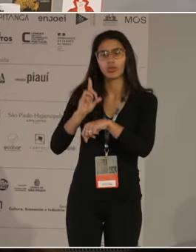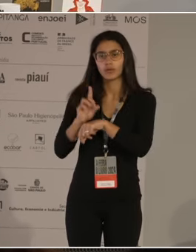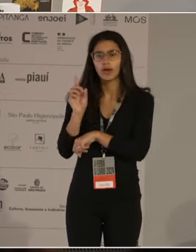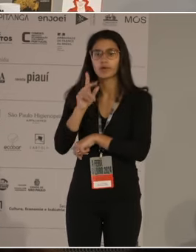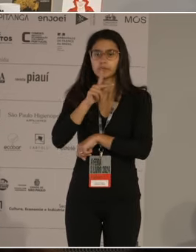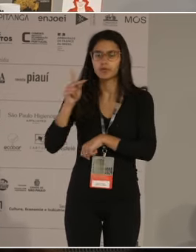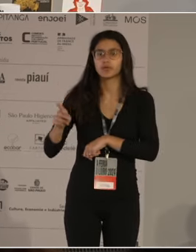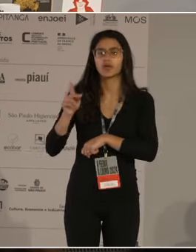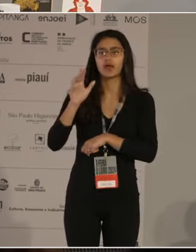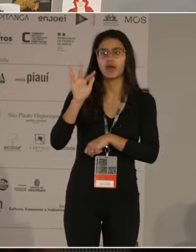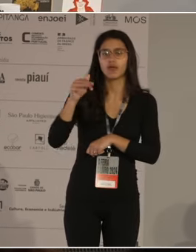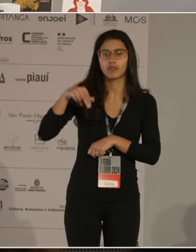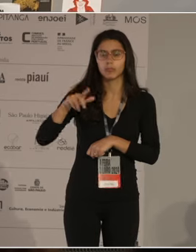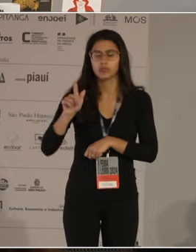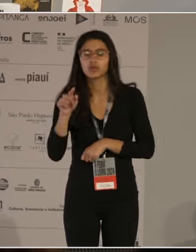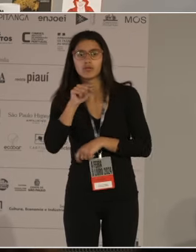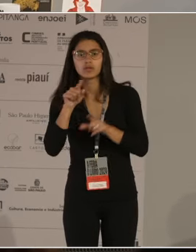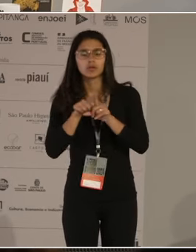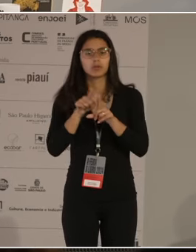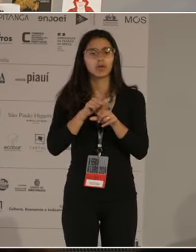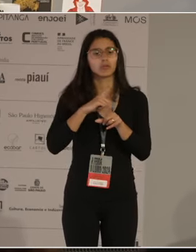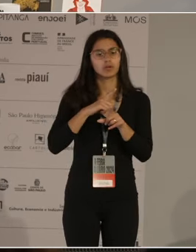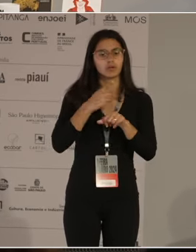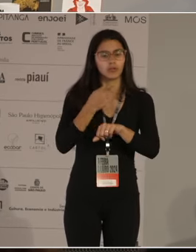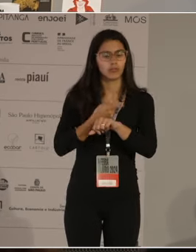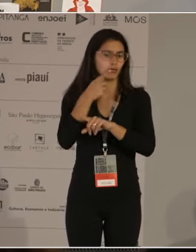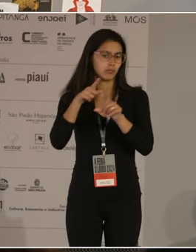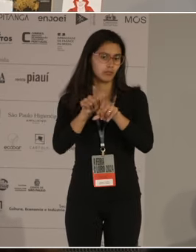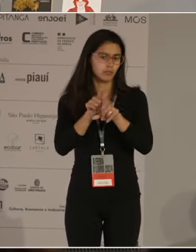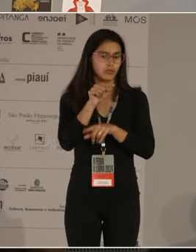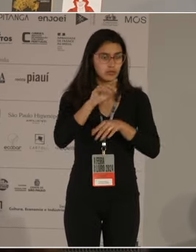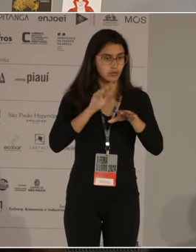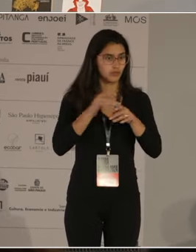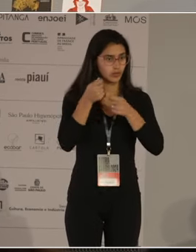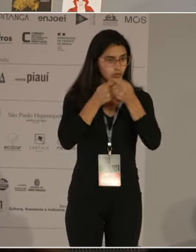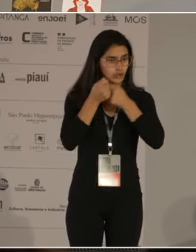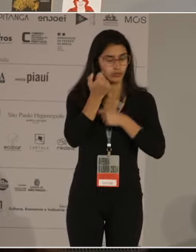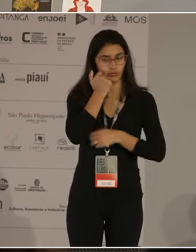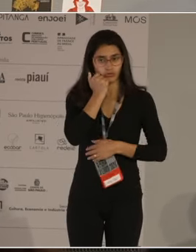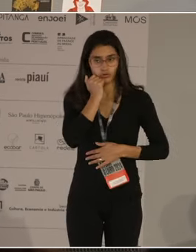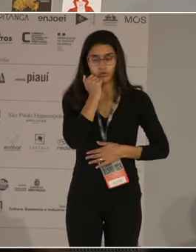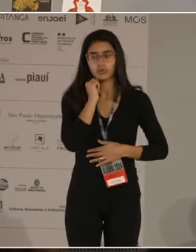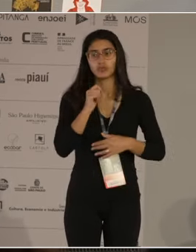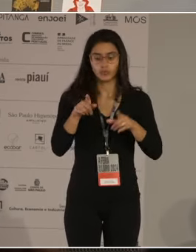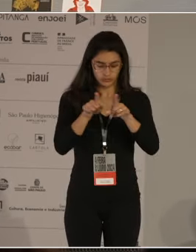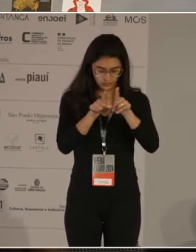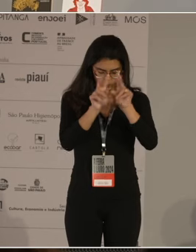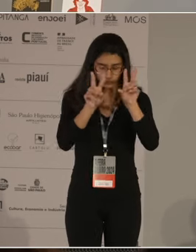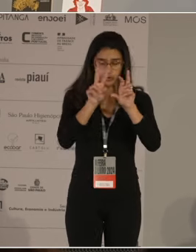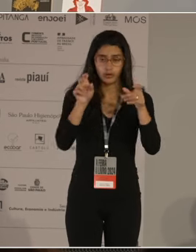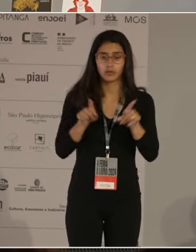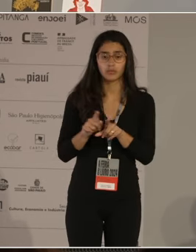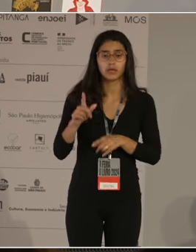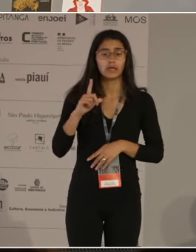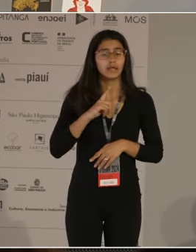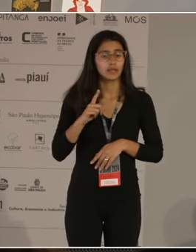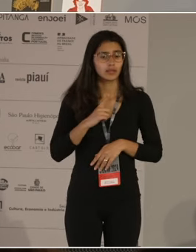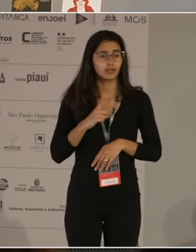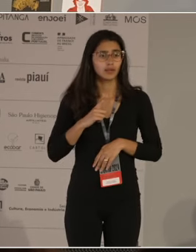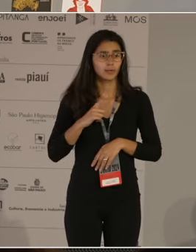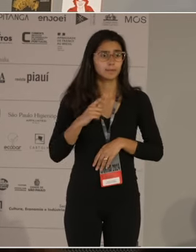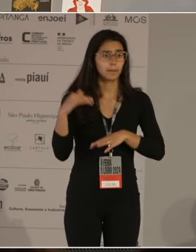na UFMG. Então, você é um cara que tem um pé em duas canoas, né? Você faz jornalismo científico, você pode usar esse termo aqui, mas você também